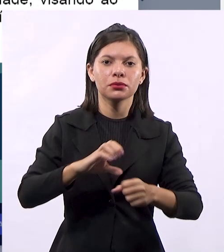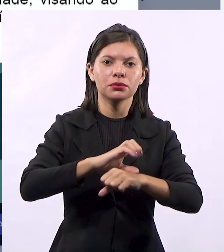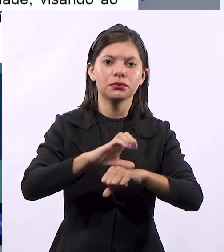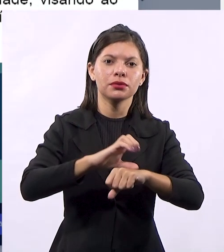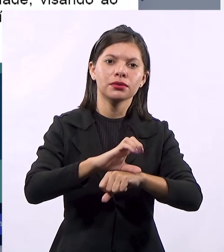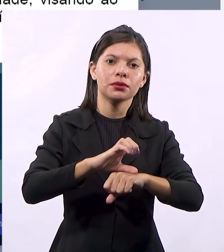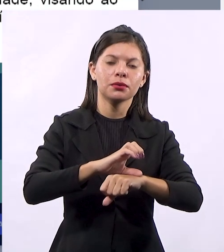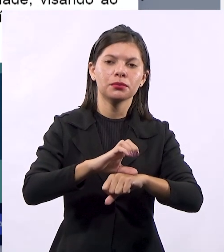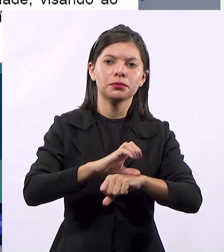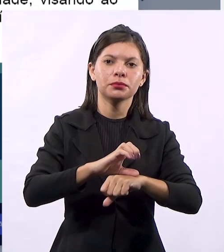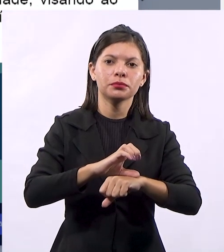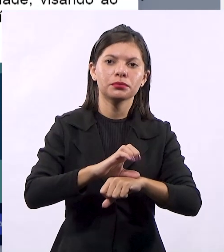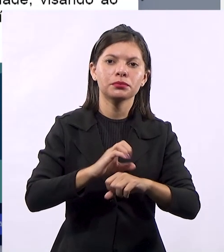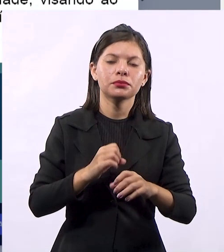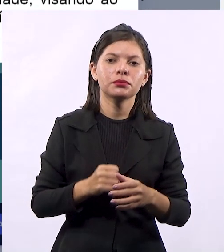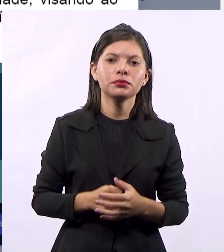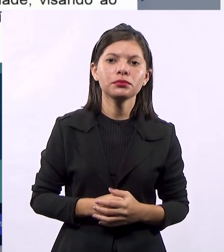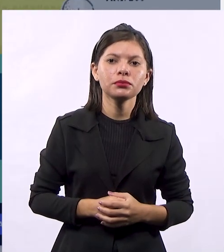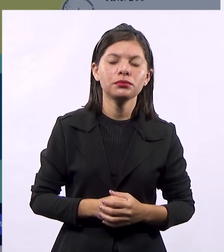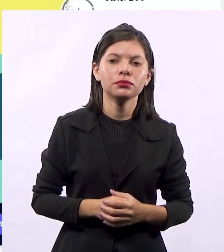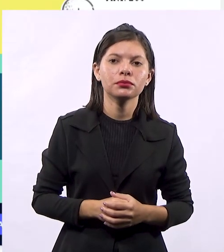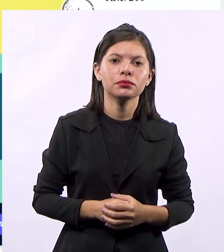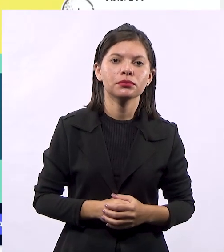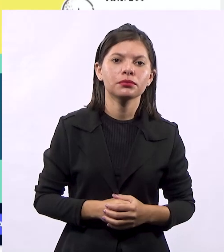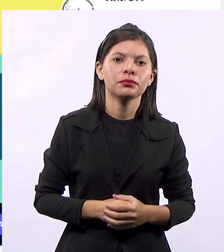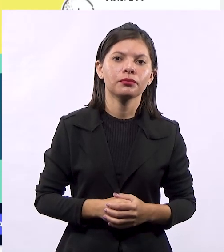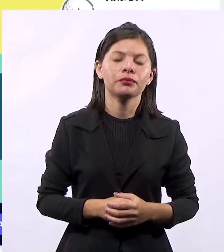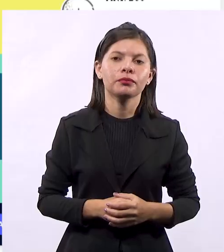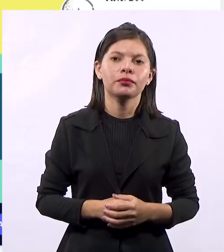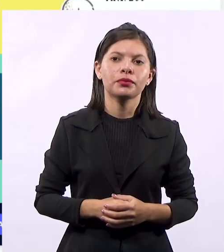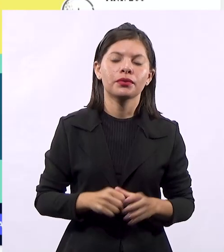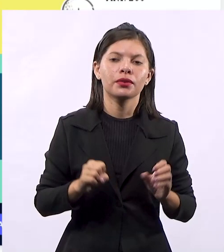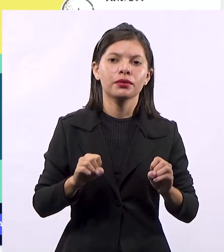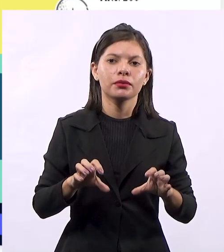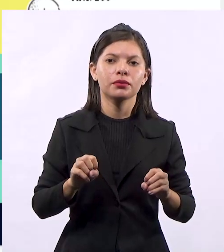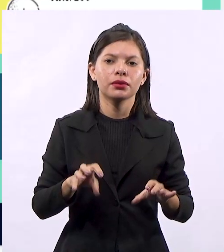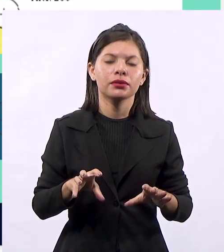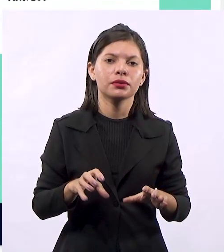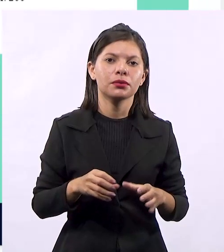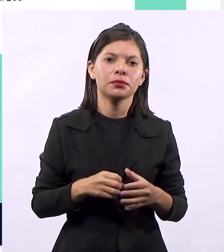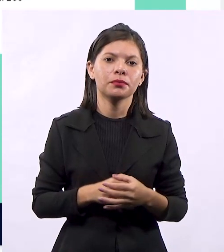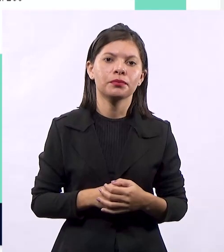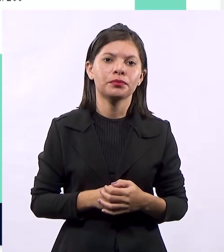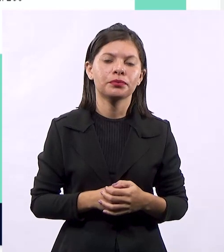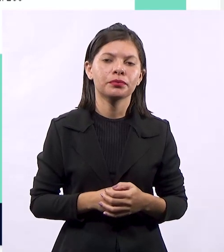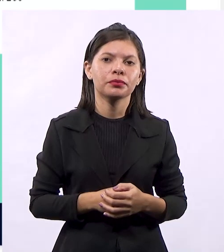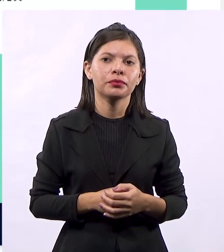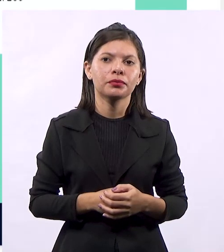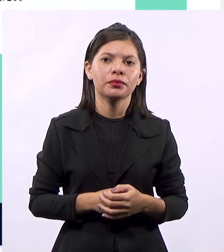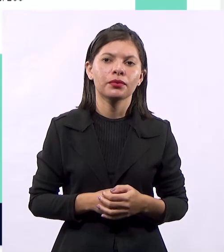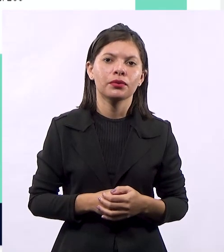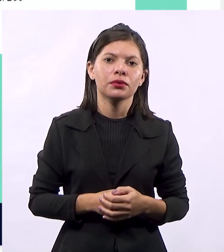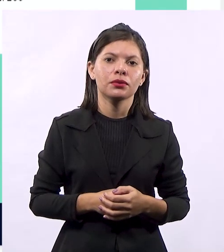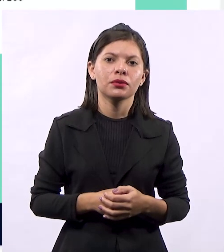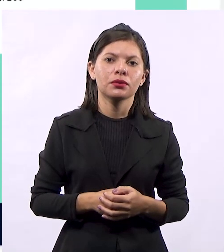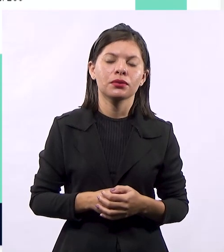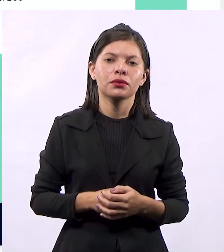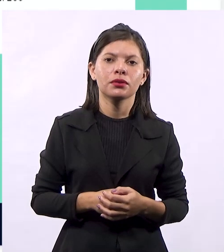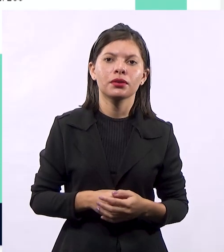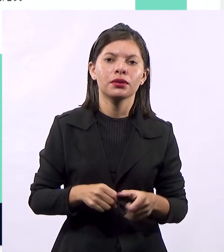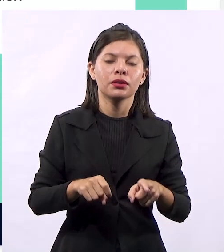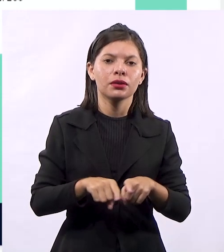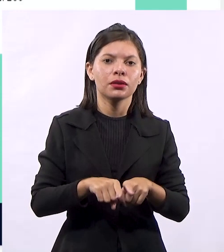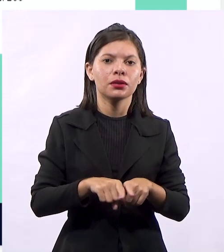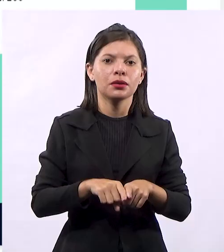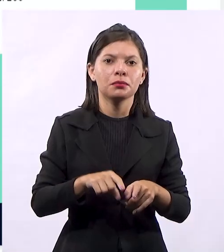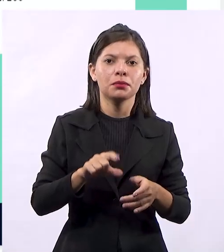no capítulo 3, ou seja, no artigo 205, que é o artigo que trata da Constituição,